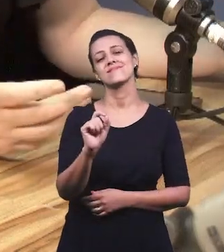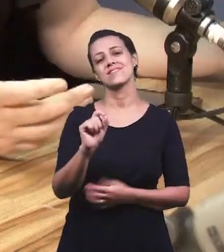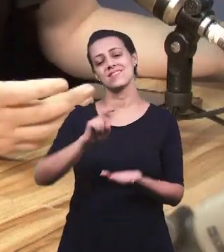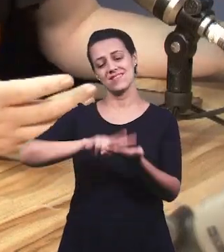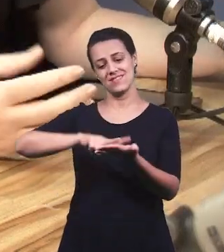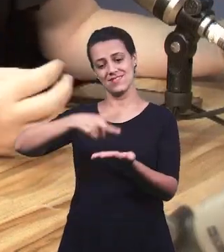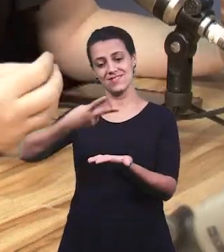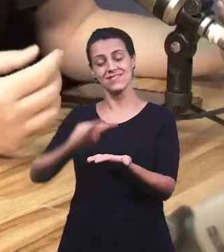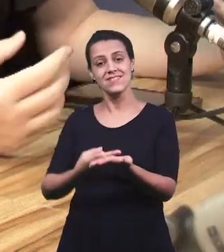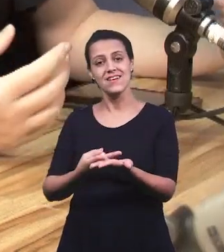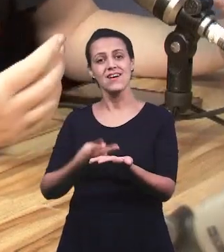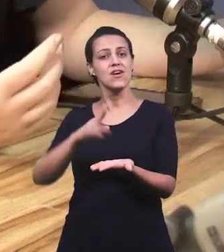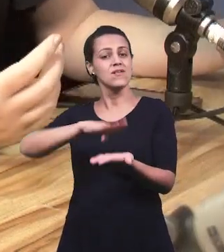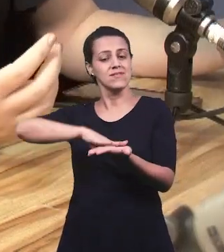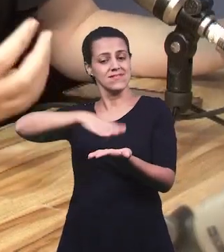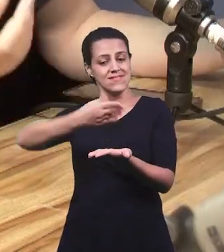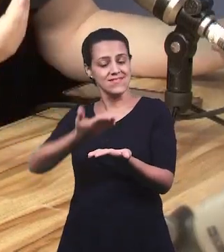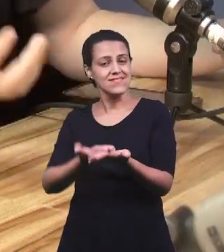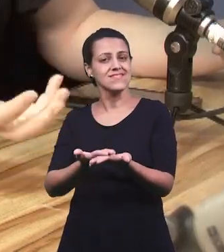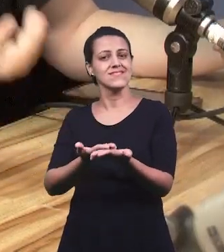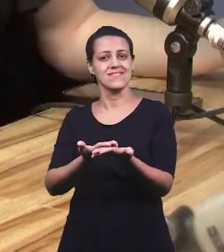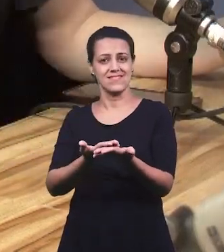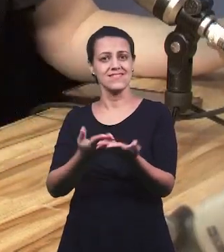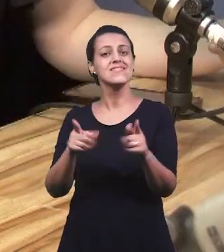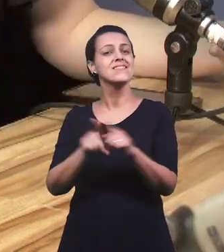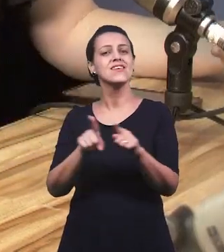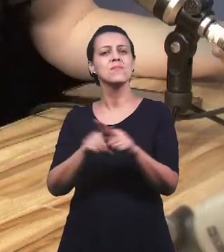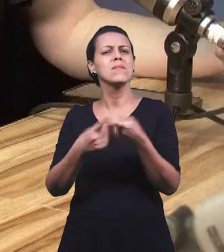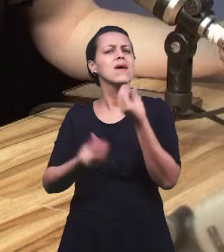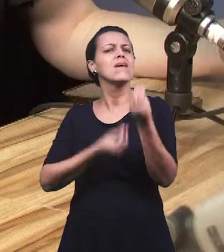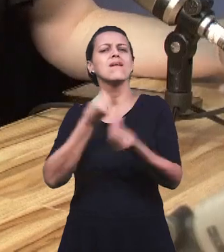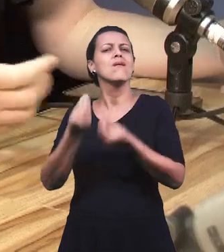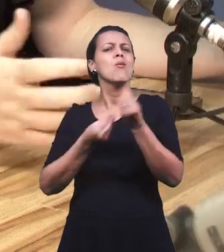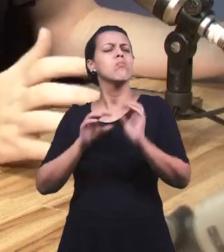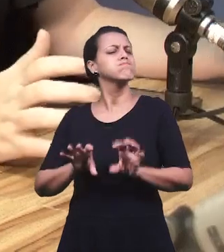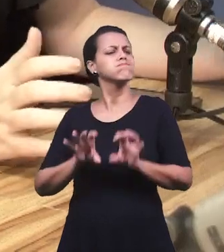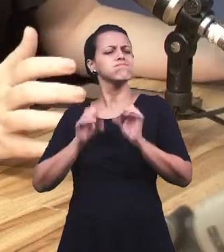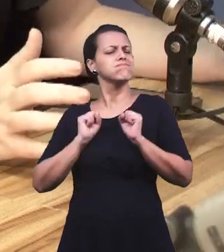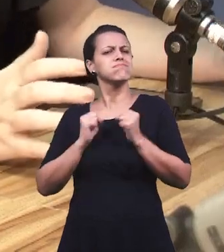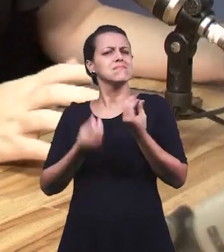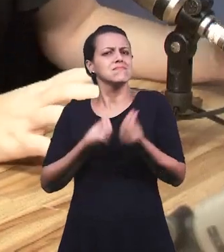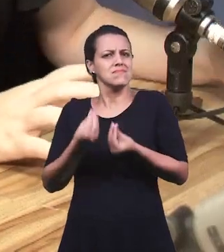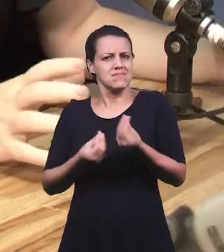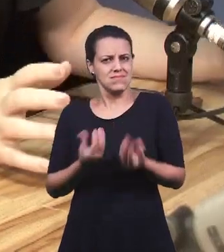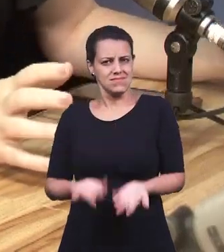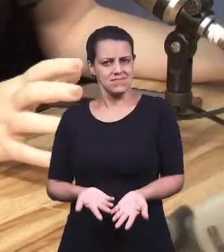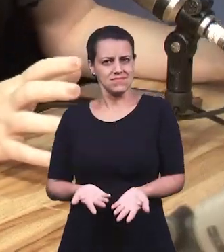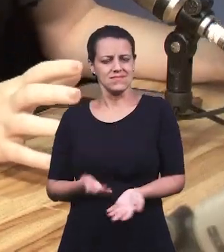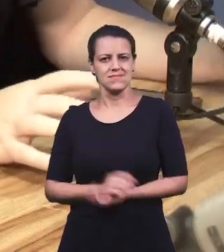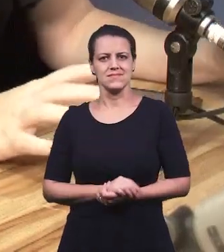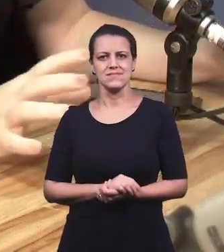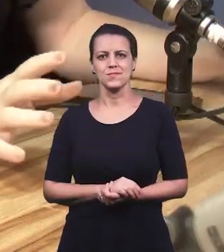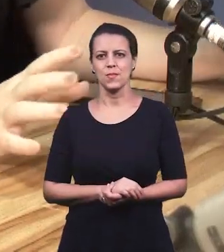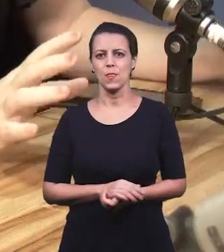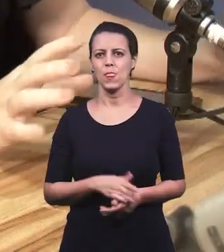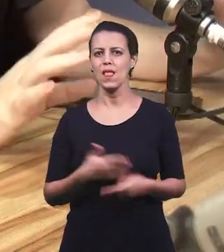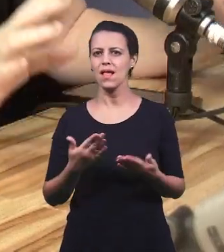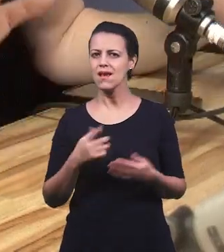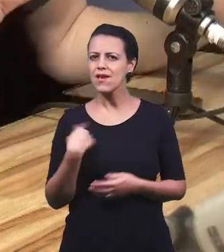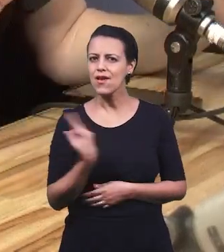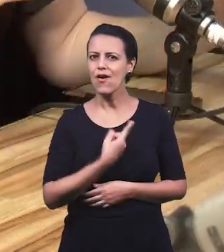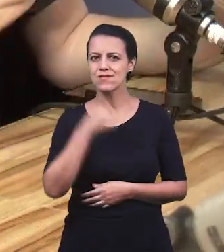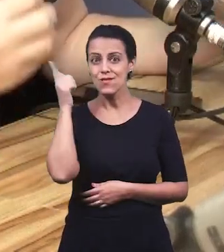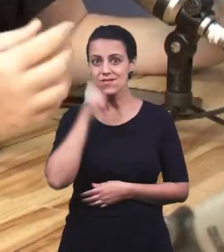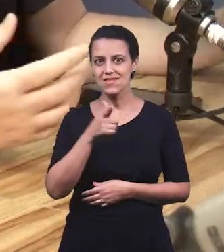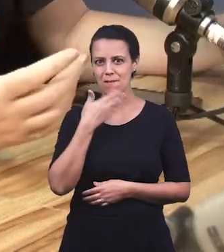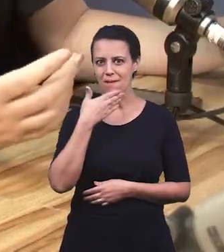é a tradução, o que é a interpretação, mas na nossa aquisição. E antes de todas as coisas, para a gente conseguir melhorar,